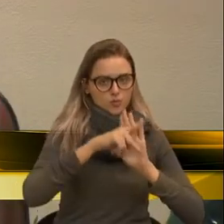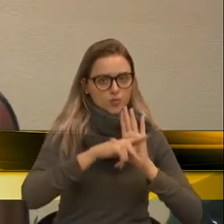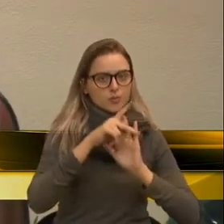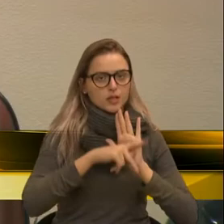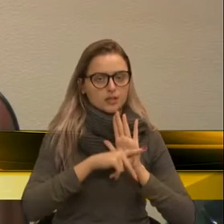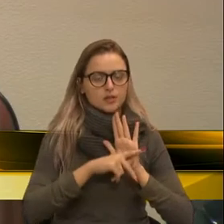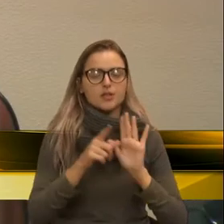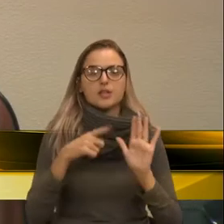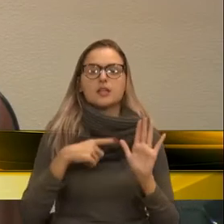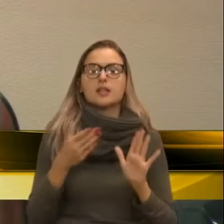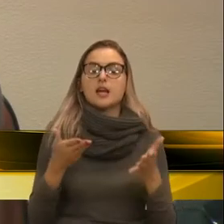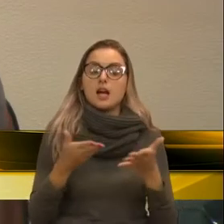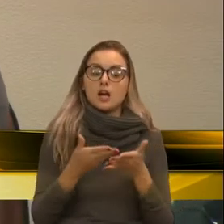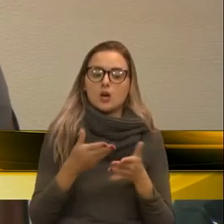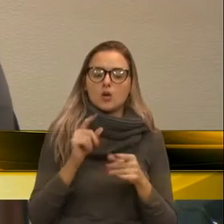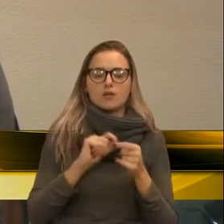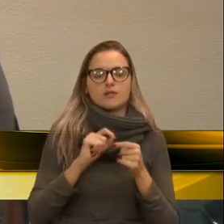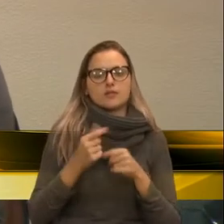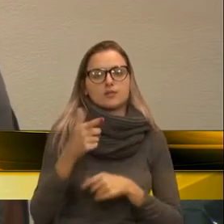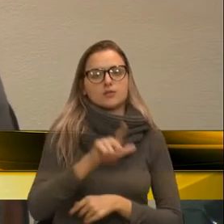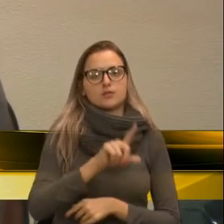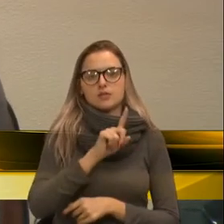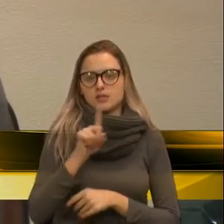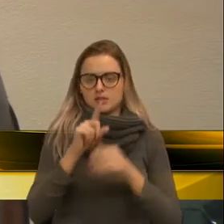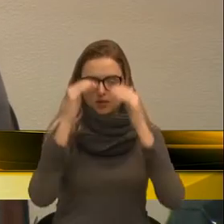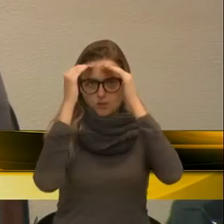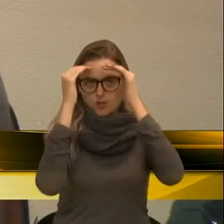de atualização, não respeitando